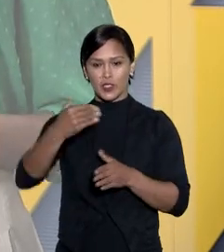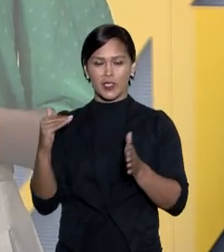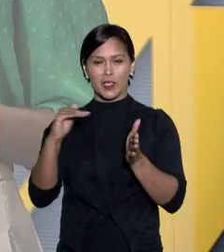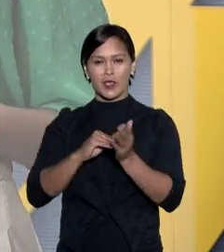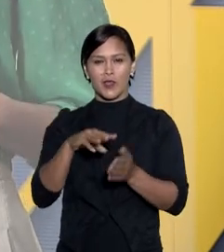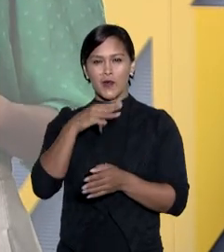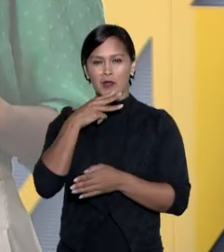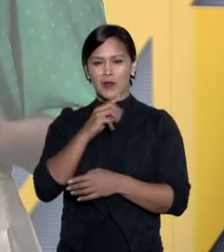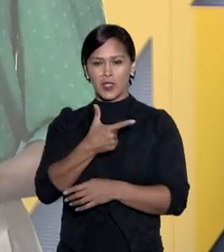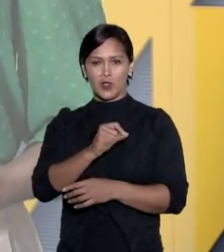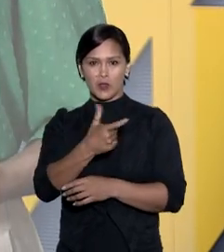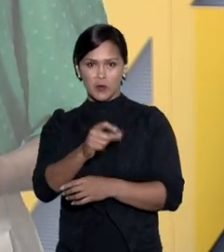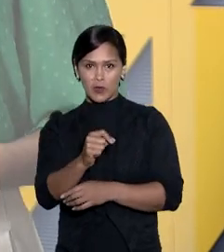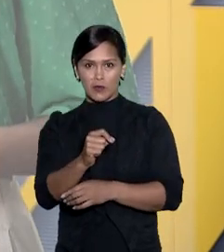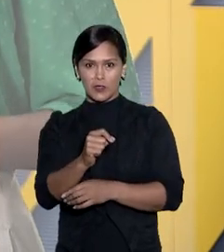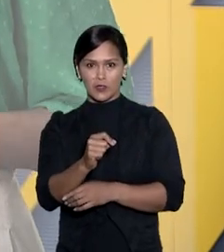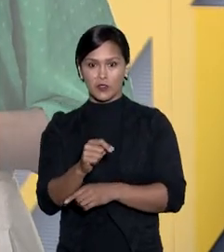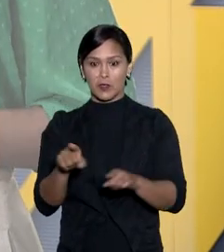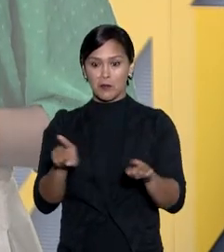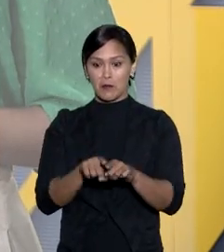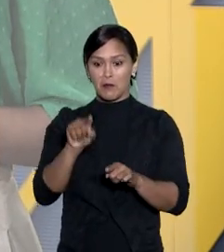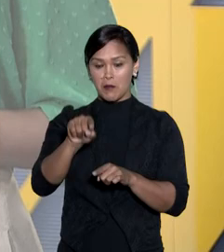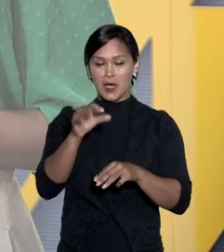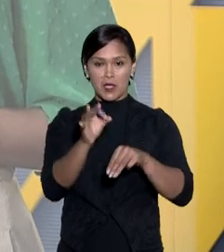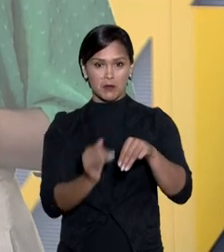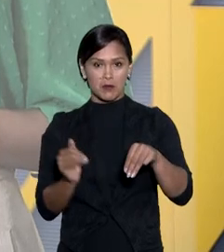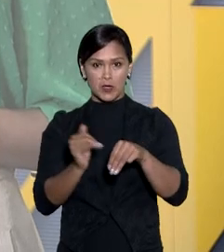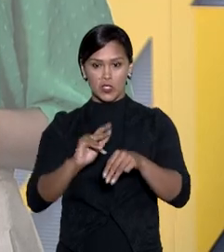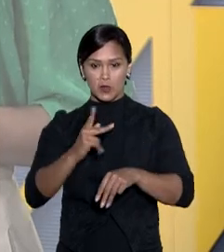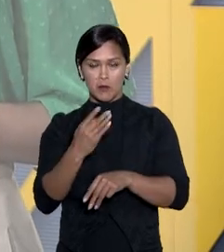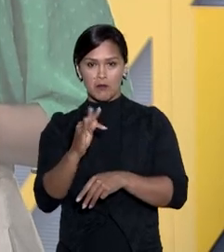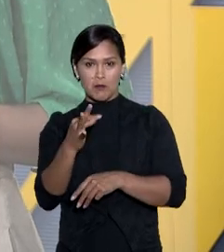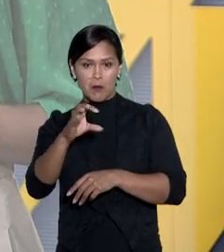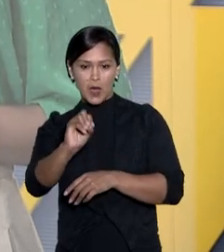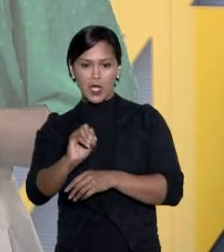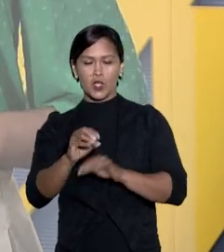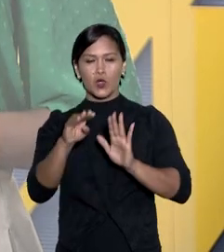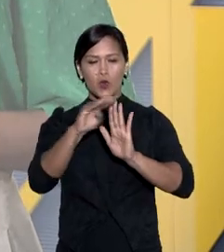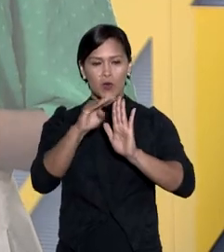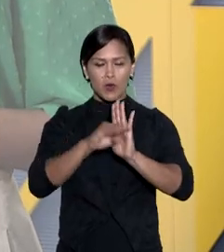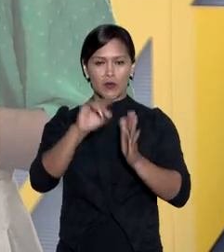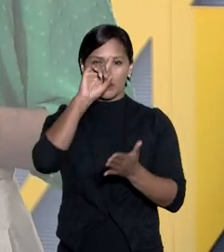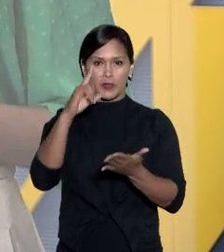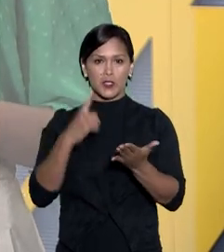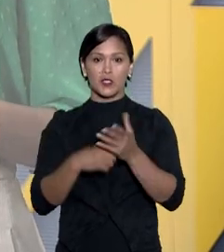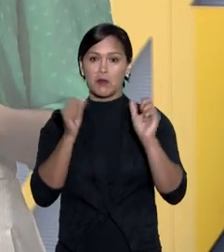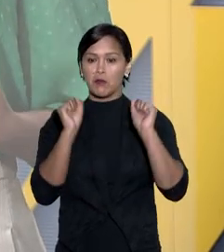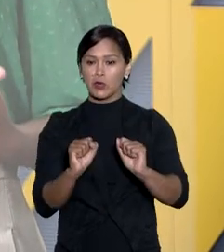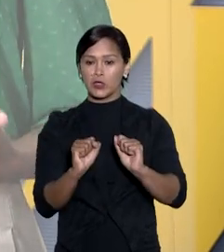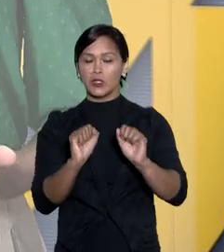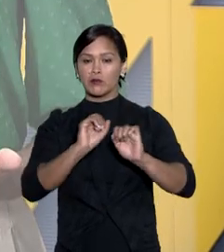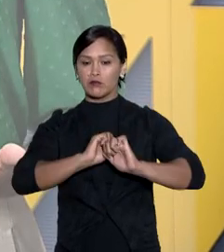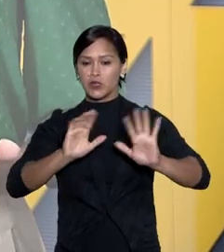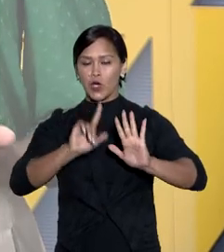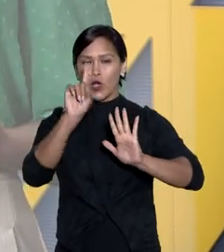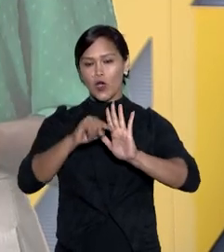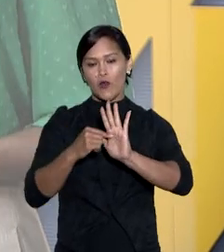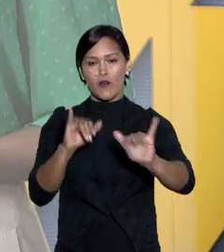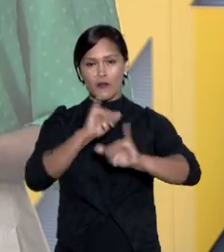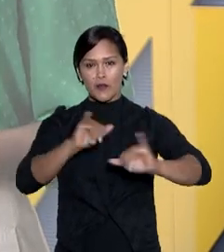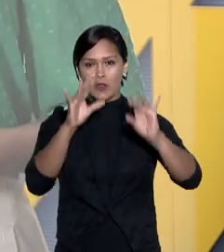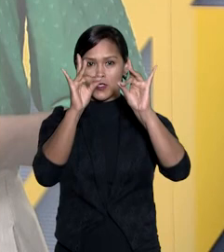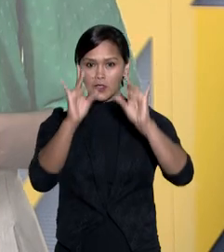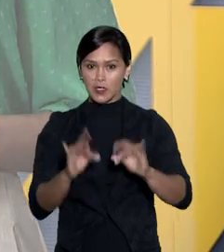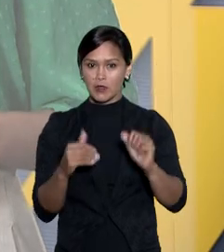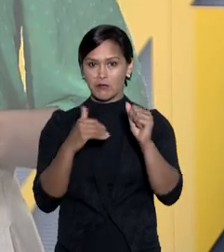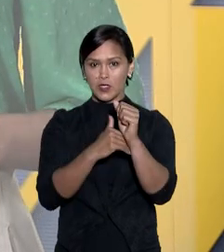a março de 2020. Para o ministro Humberto Martins, o cumprimento da decisão poderia expor informações